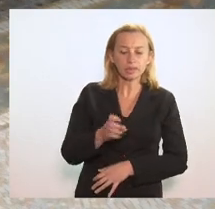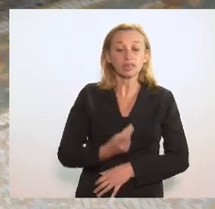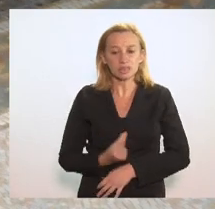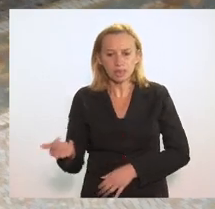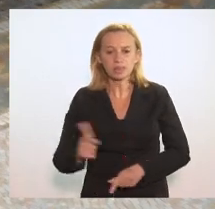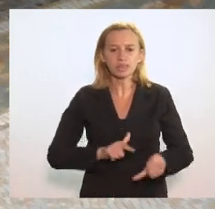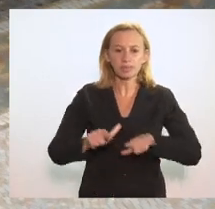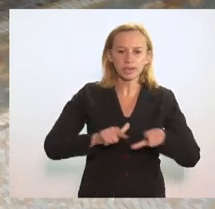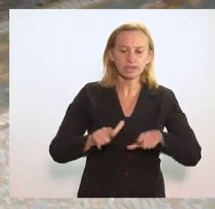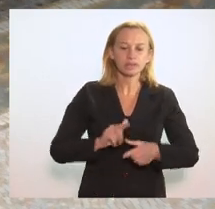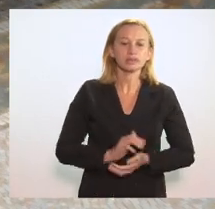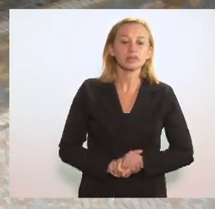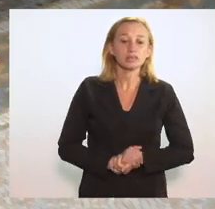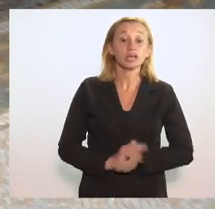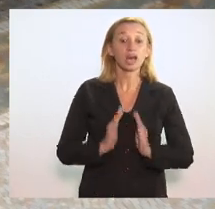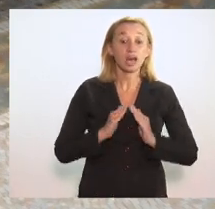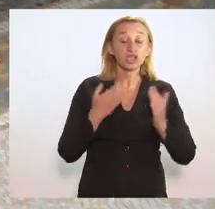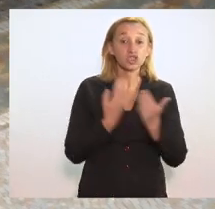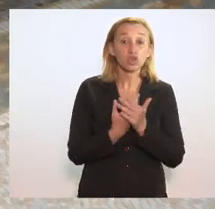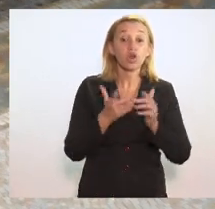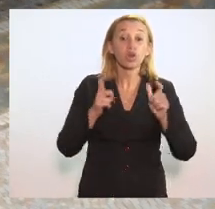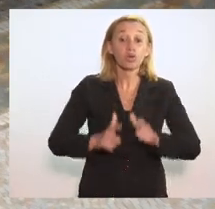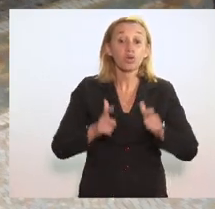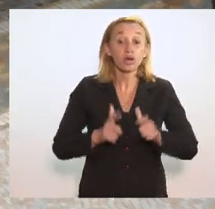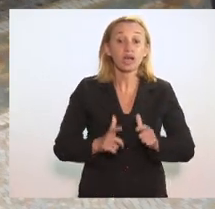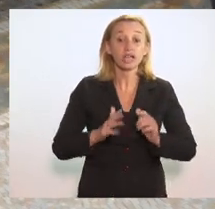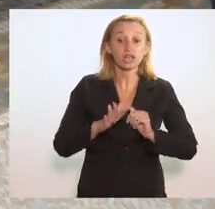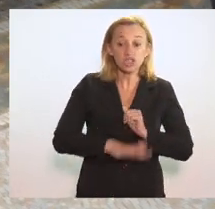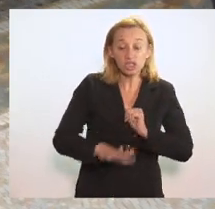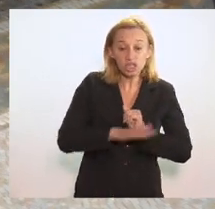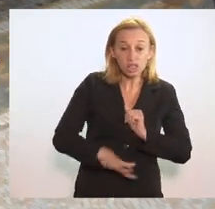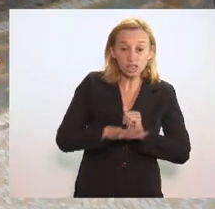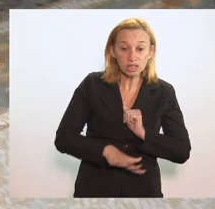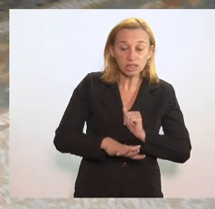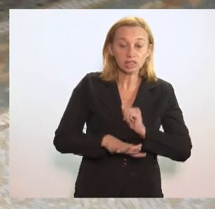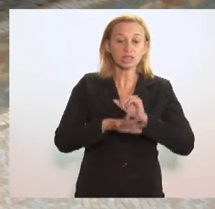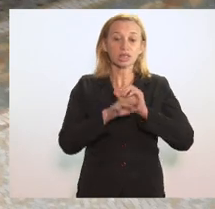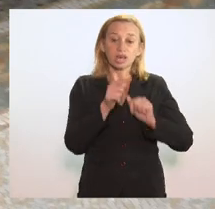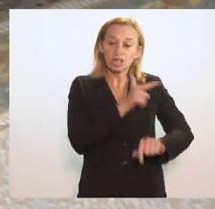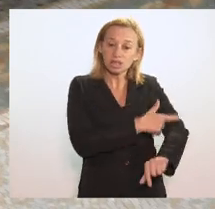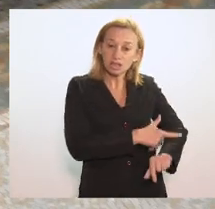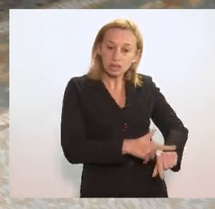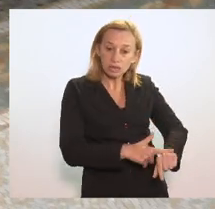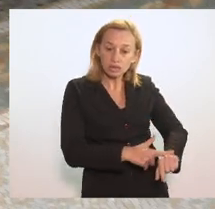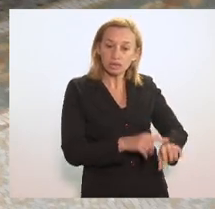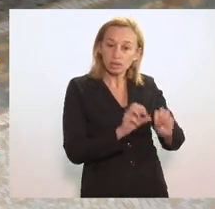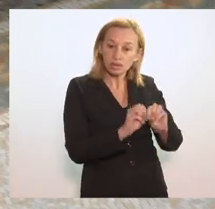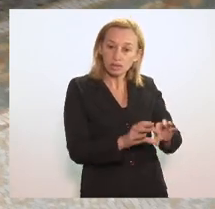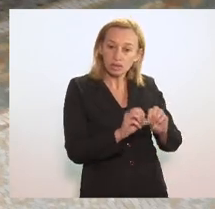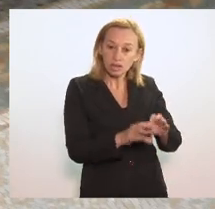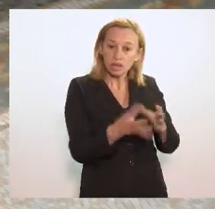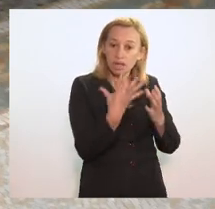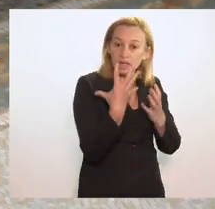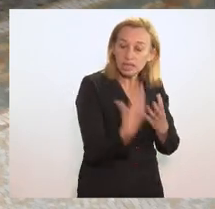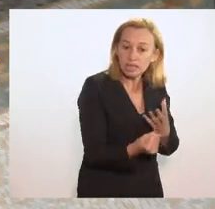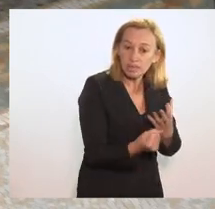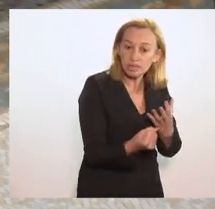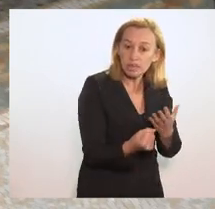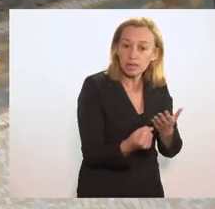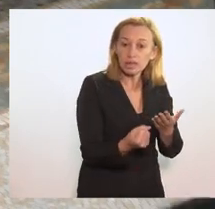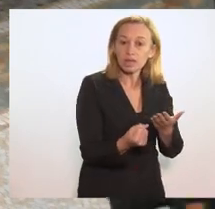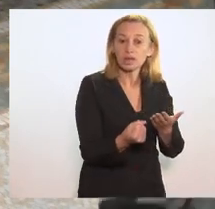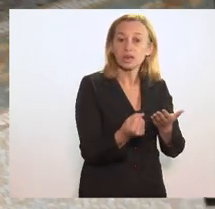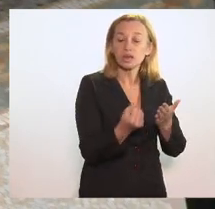trabalhar. E a escola é o local que as crianças, além de serem educadas, além de receberem conteúdo acadêmico, é